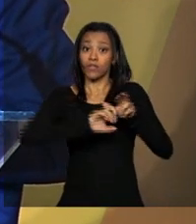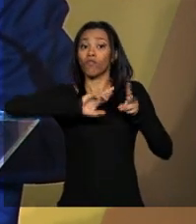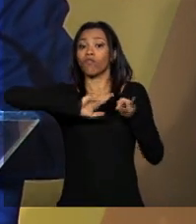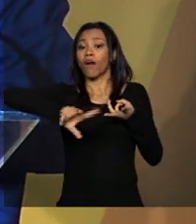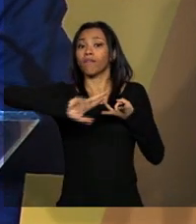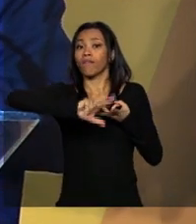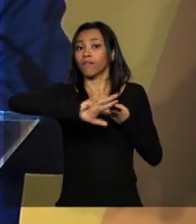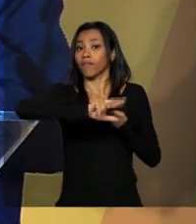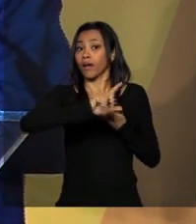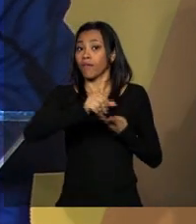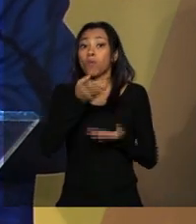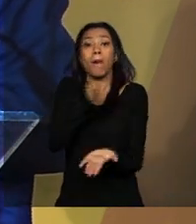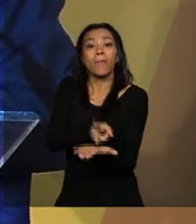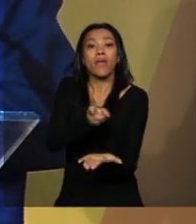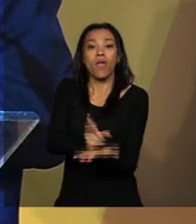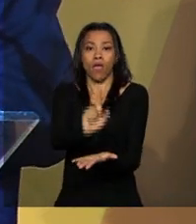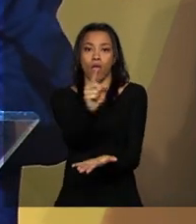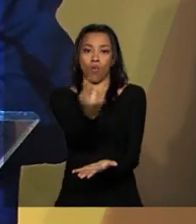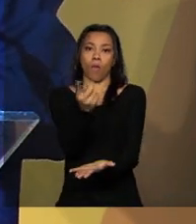apenas